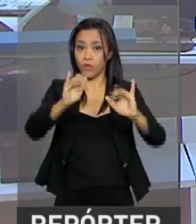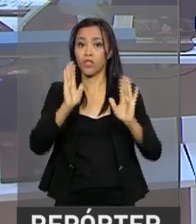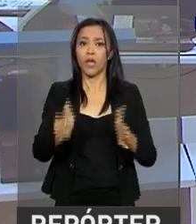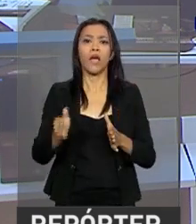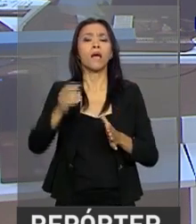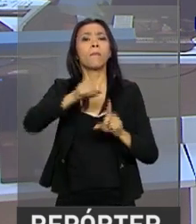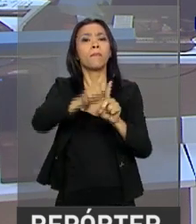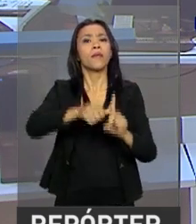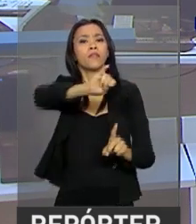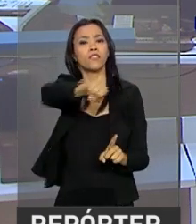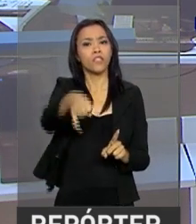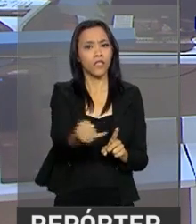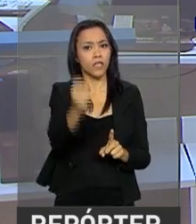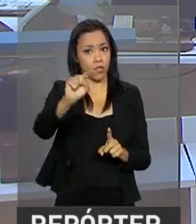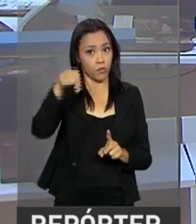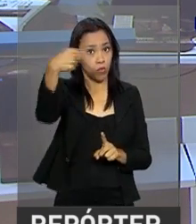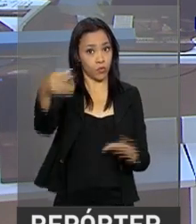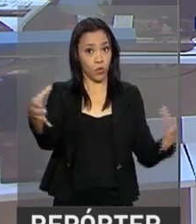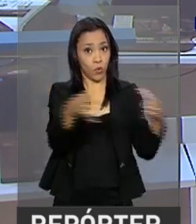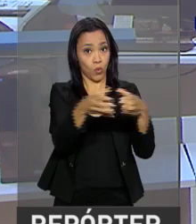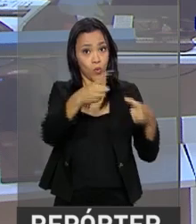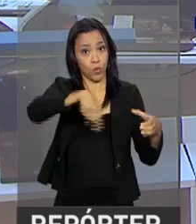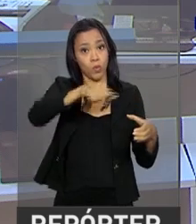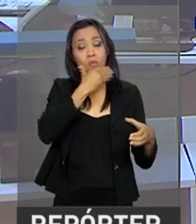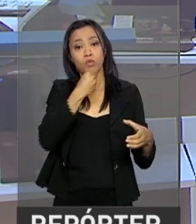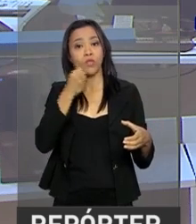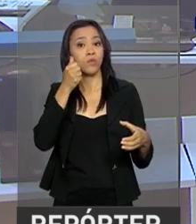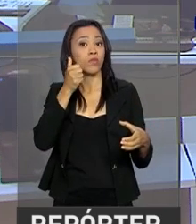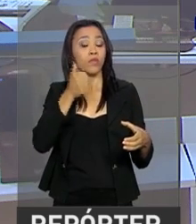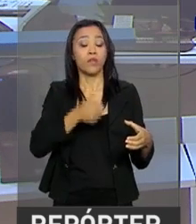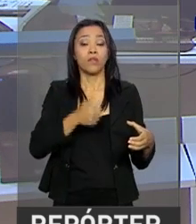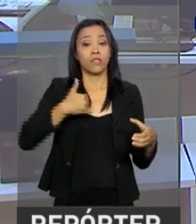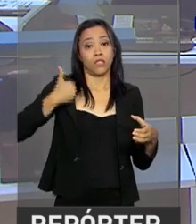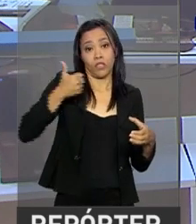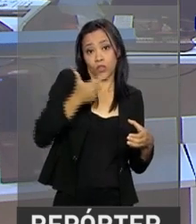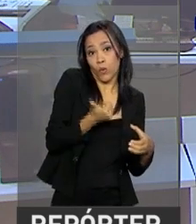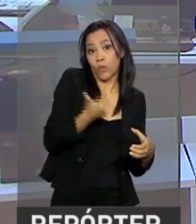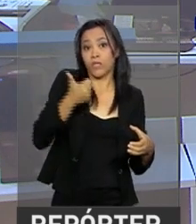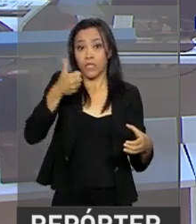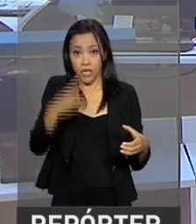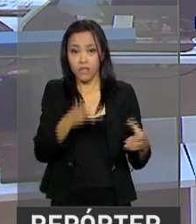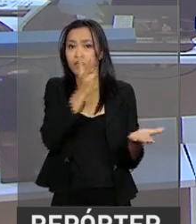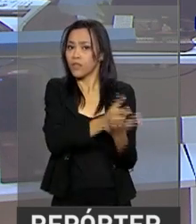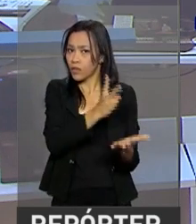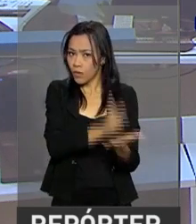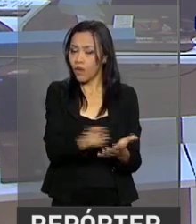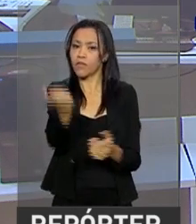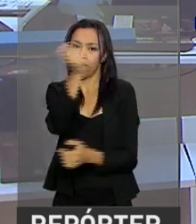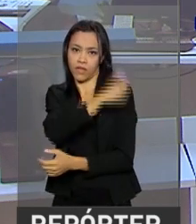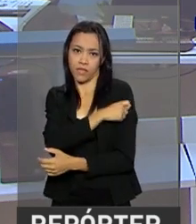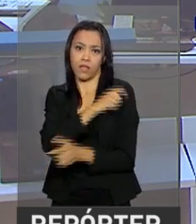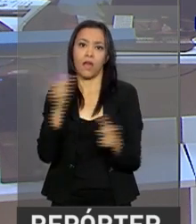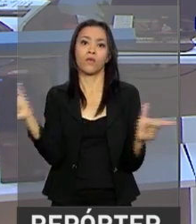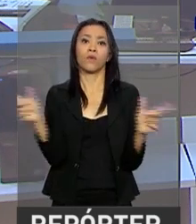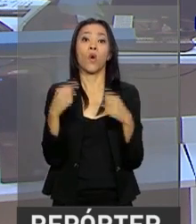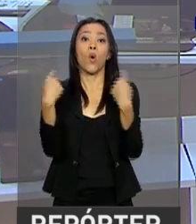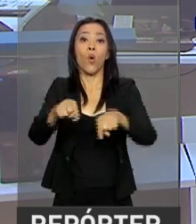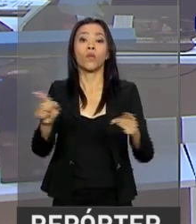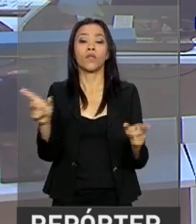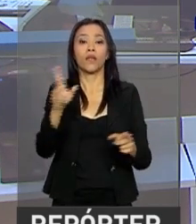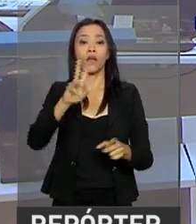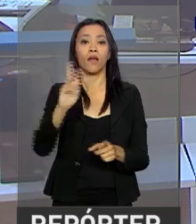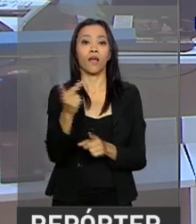a partir de janeiro do ano que vem, meninos de 12 e 13 anos também serão vacinados contra o HPV. O anúncio foi feito